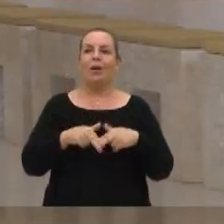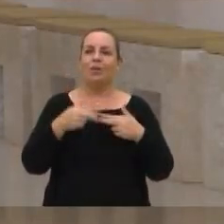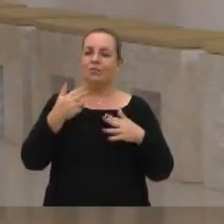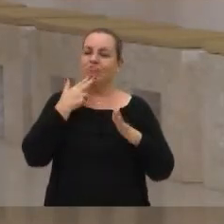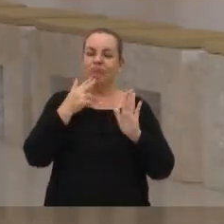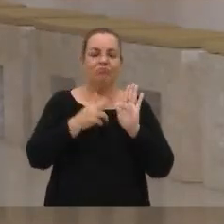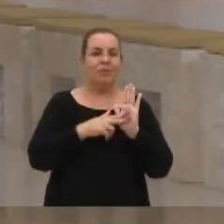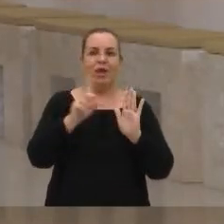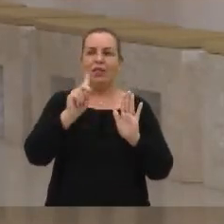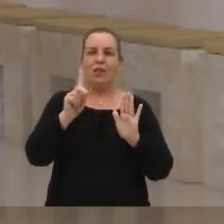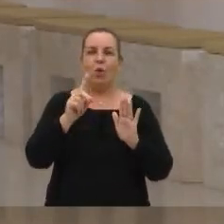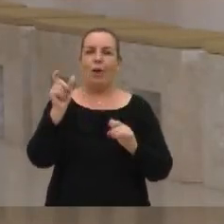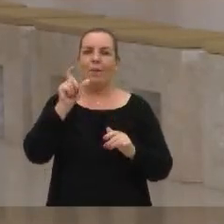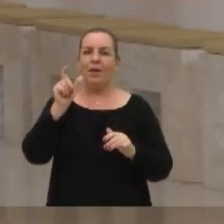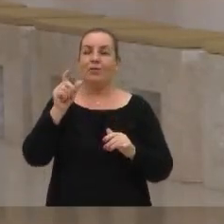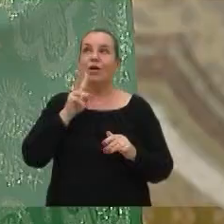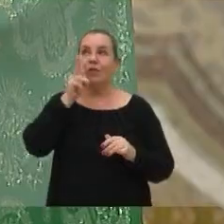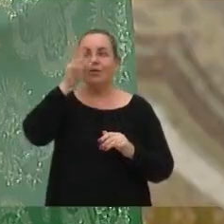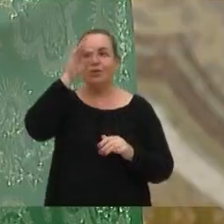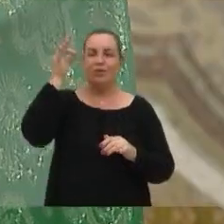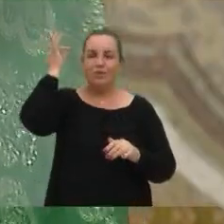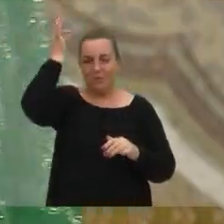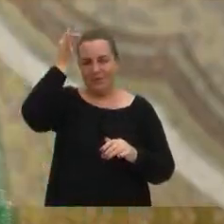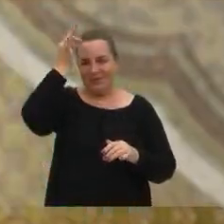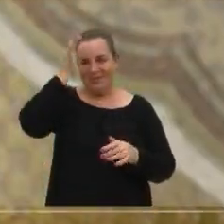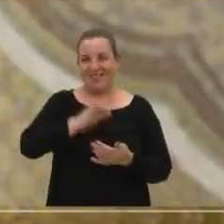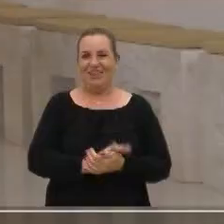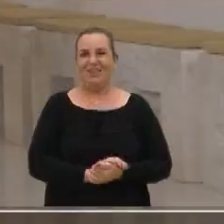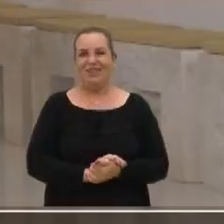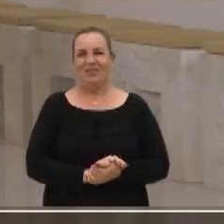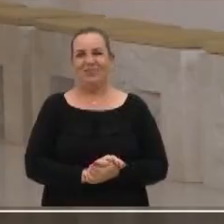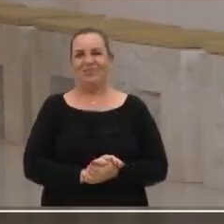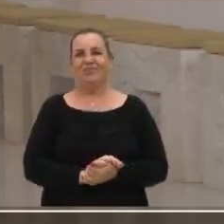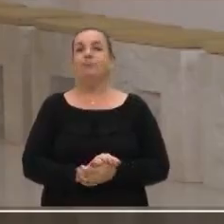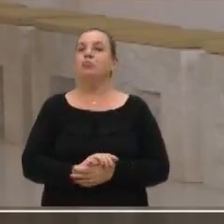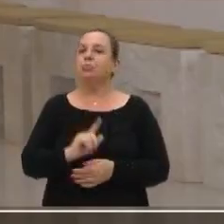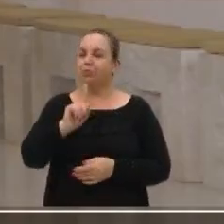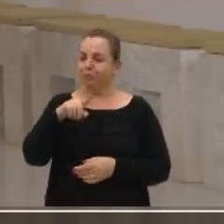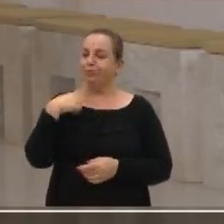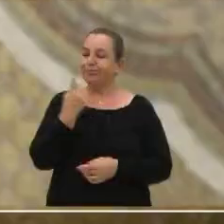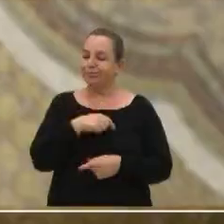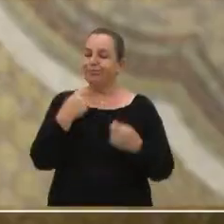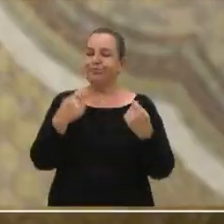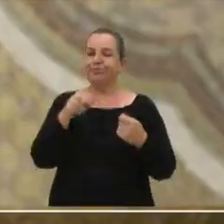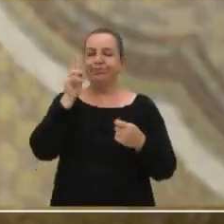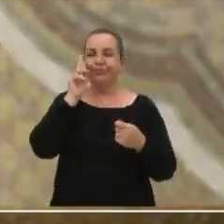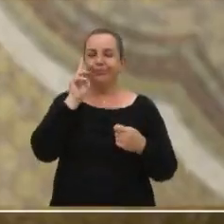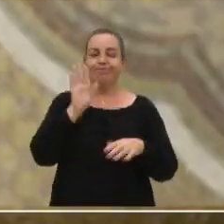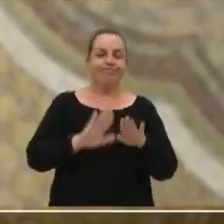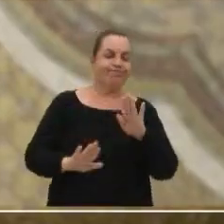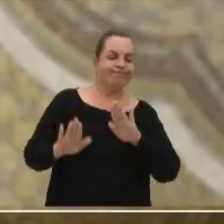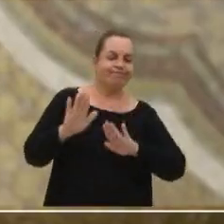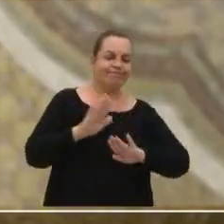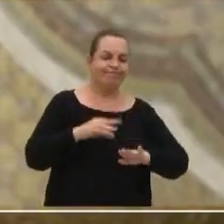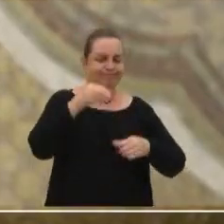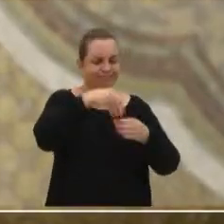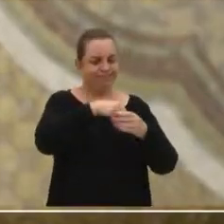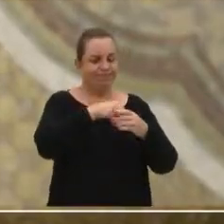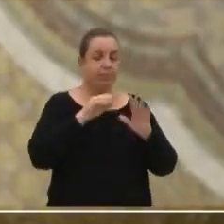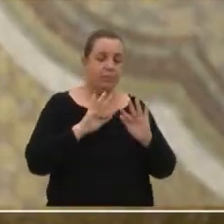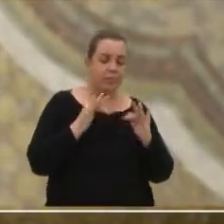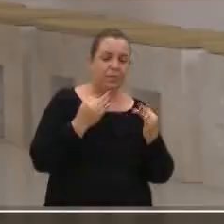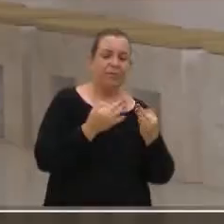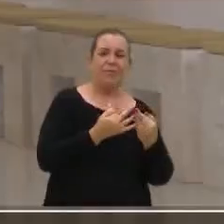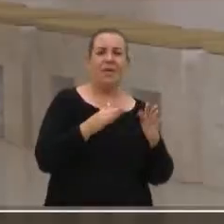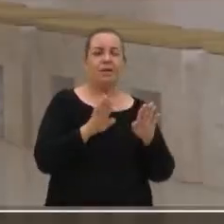só palavras, foi a força do Espírito Santo. Aqui nós temos que lembrar, às vezes na família,